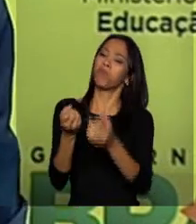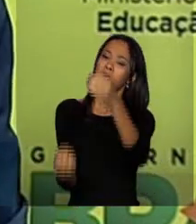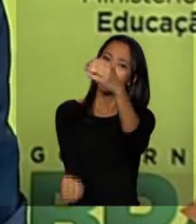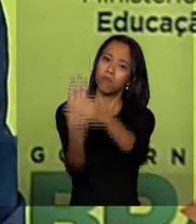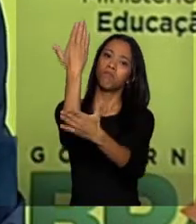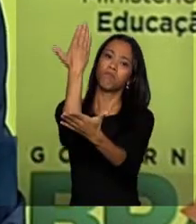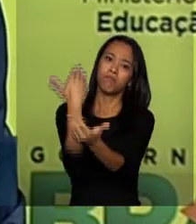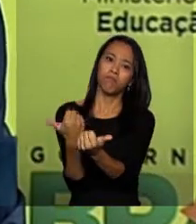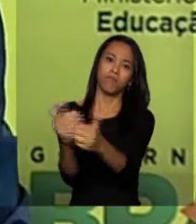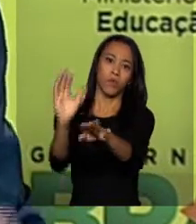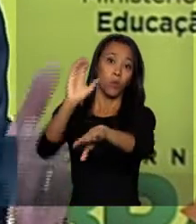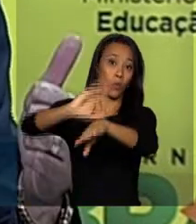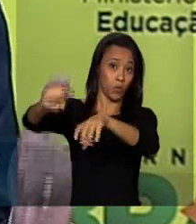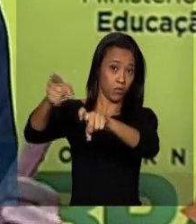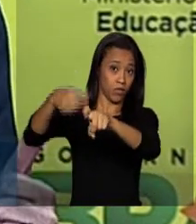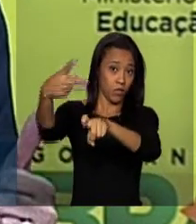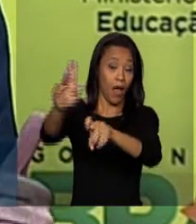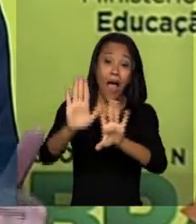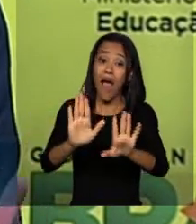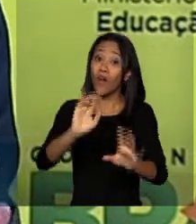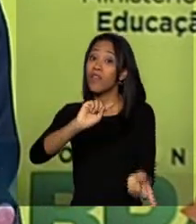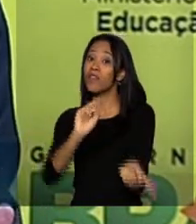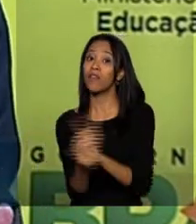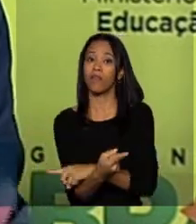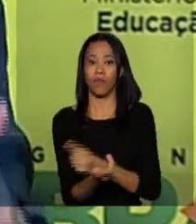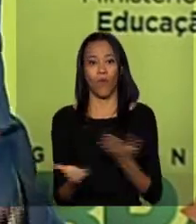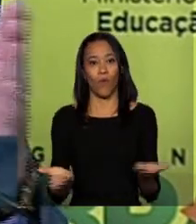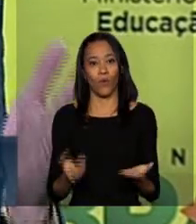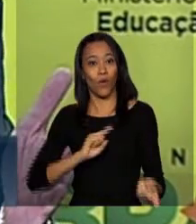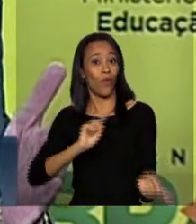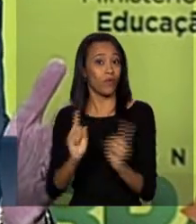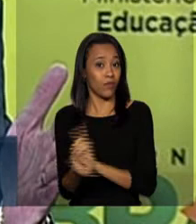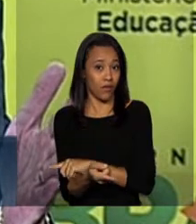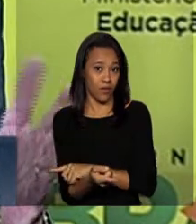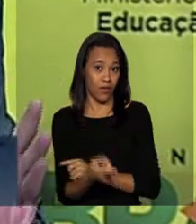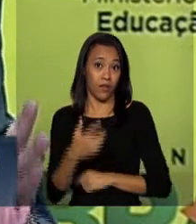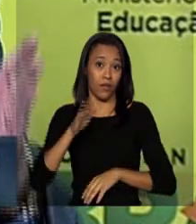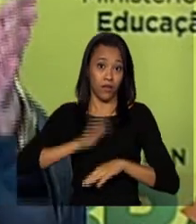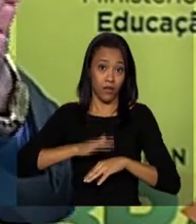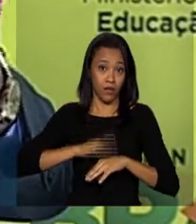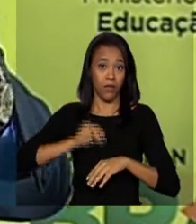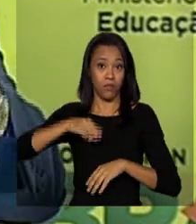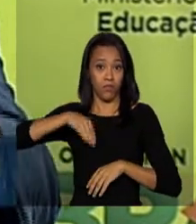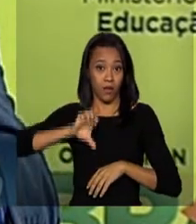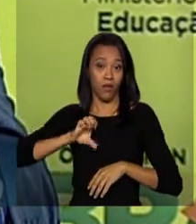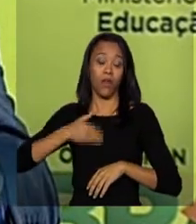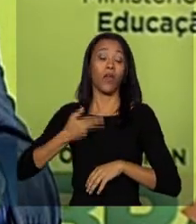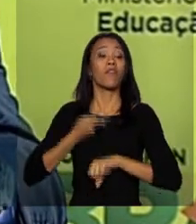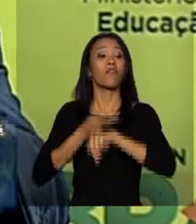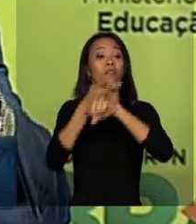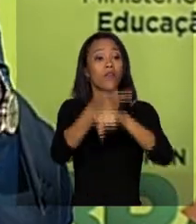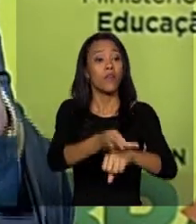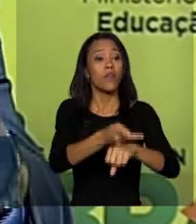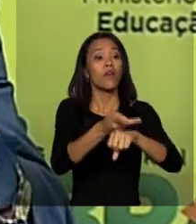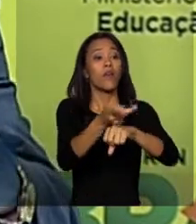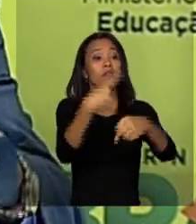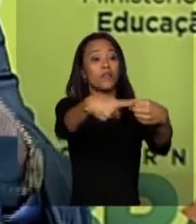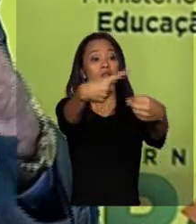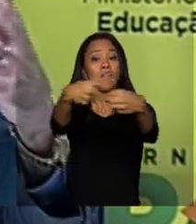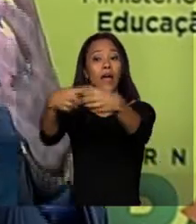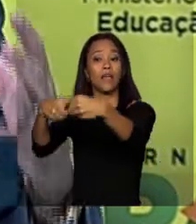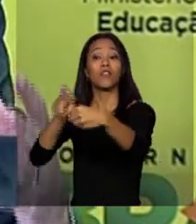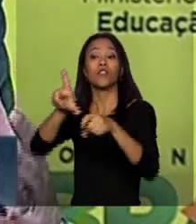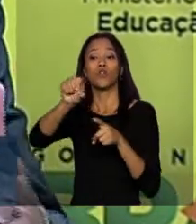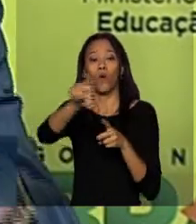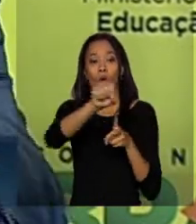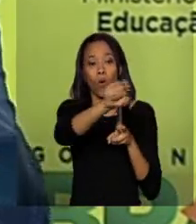norteador para garantir atendimento e formação ao mesmo tempo com a qualidade. Então, é exatamente o que você disse. Olha, o edital é dessa forma, cidades pré-selecionadas